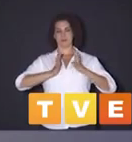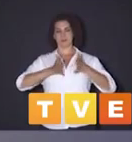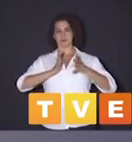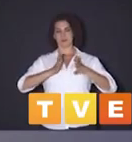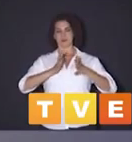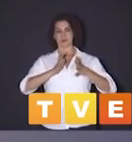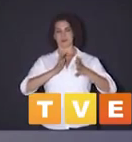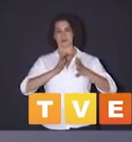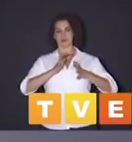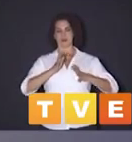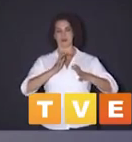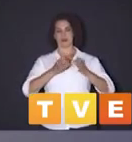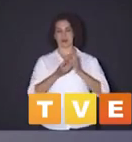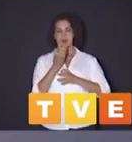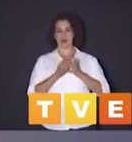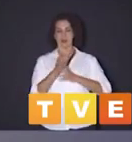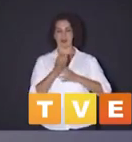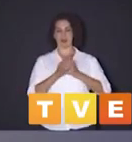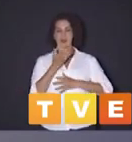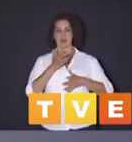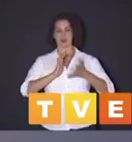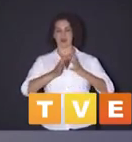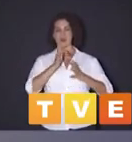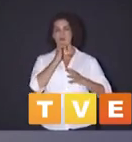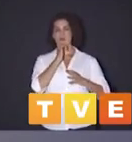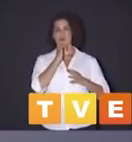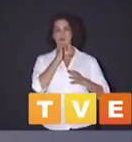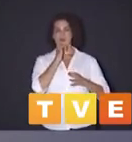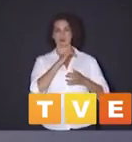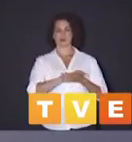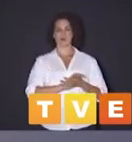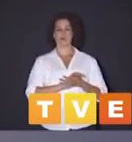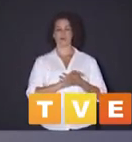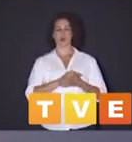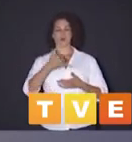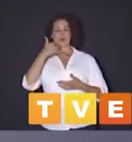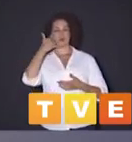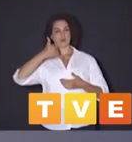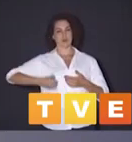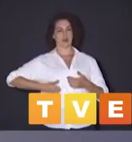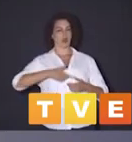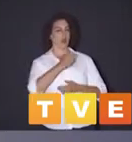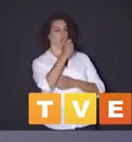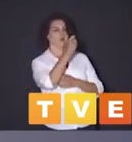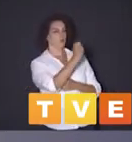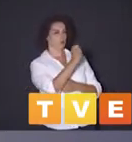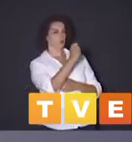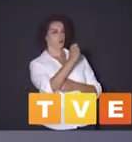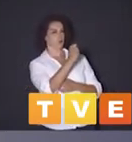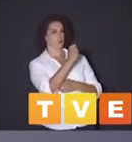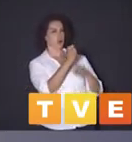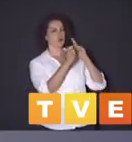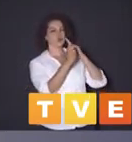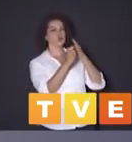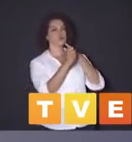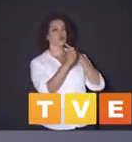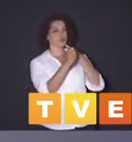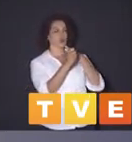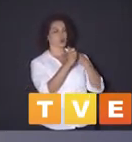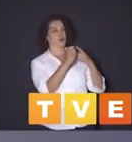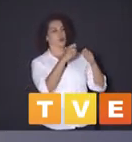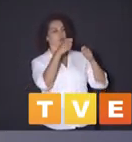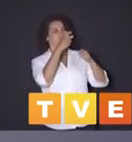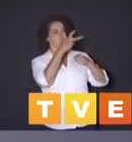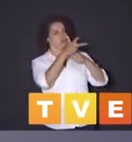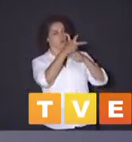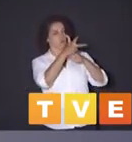automatizar para que você possa usar seu celular para filmar a intérprete no caso seria para filmar um surdo fazendo pra falar a